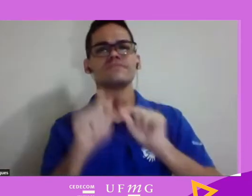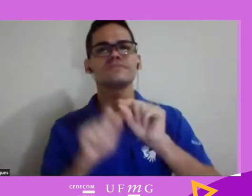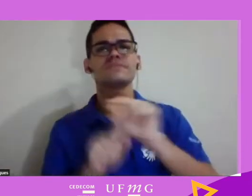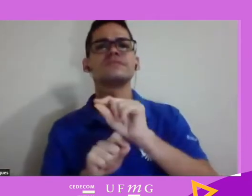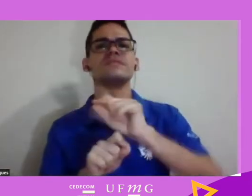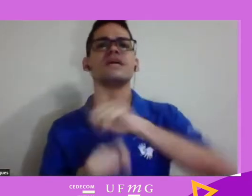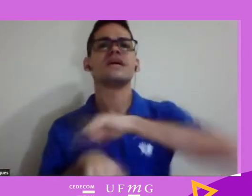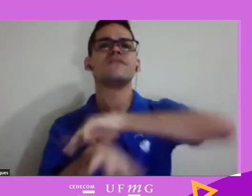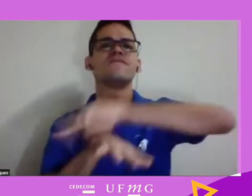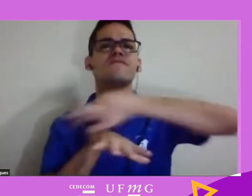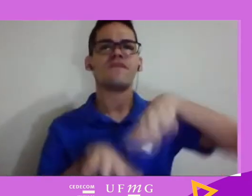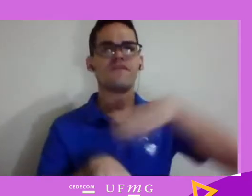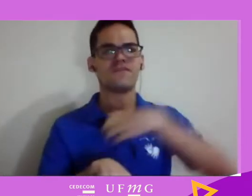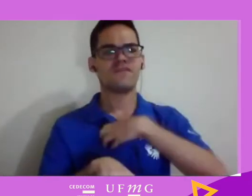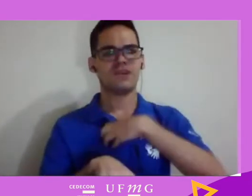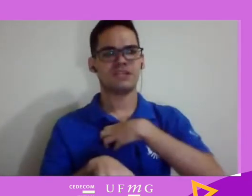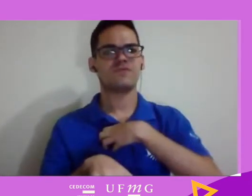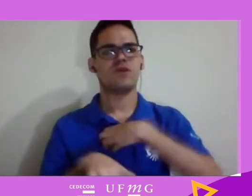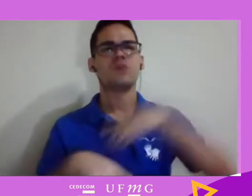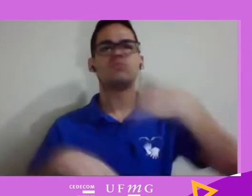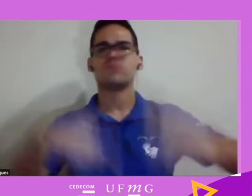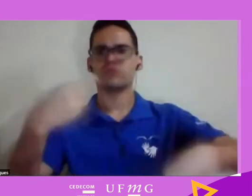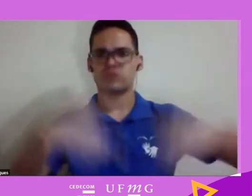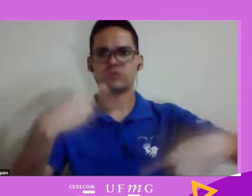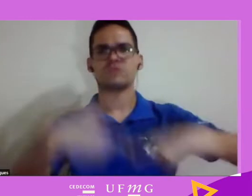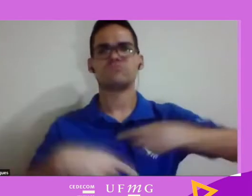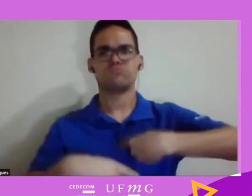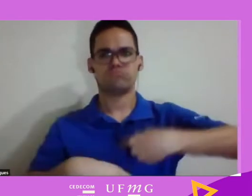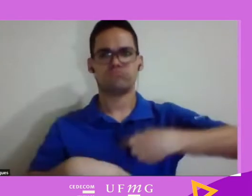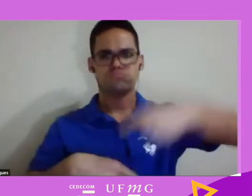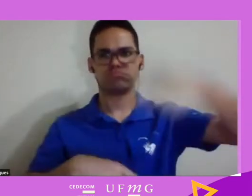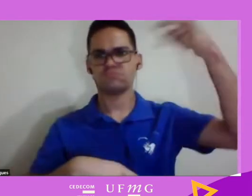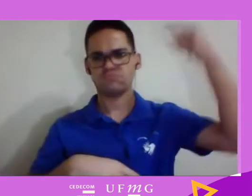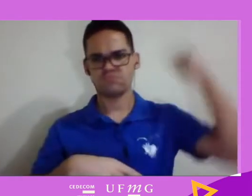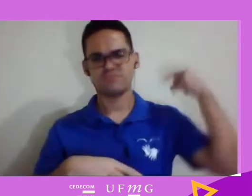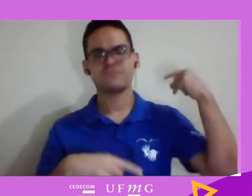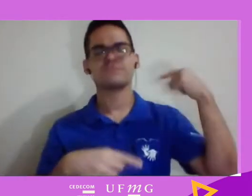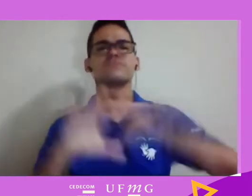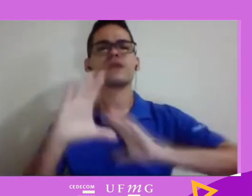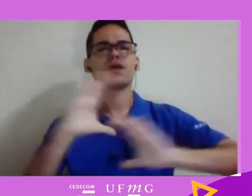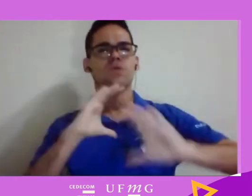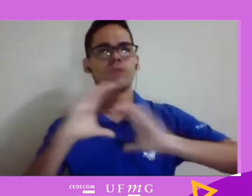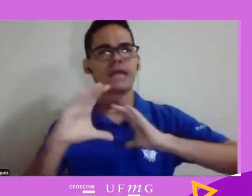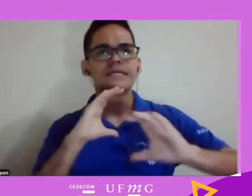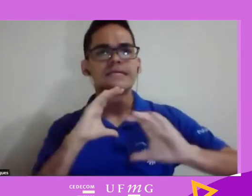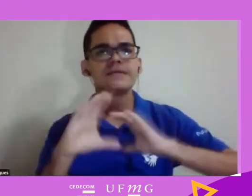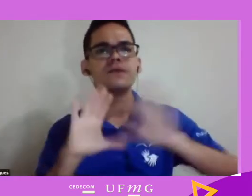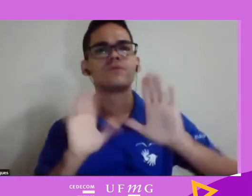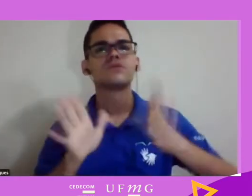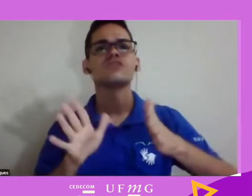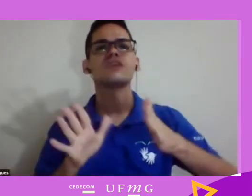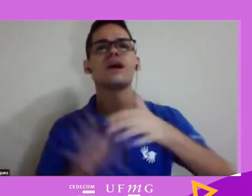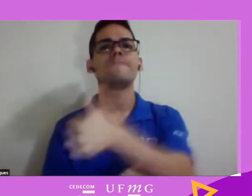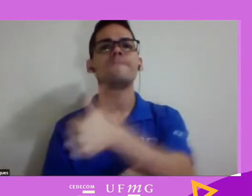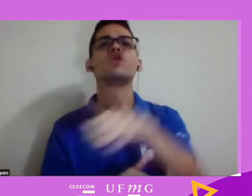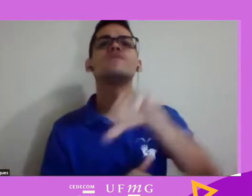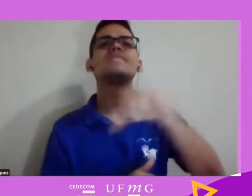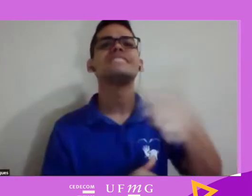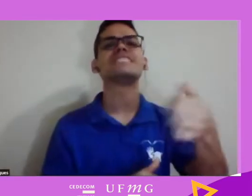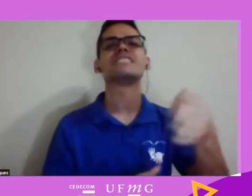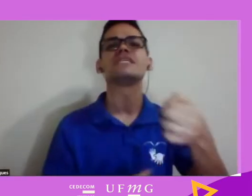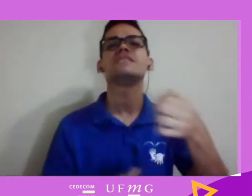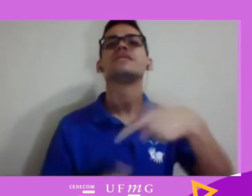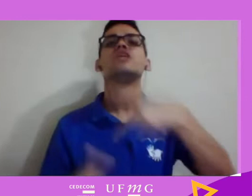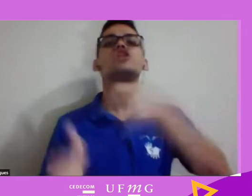já desde os anos forte na área da comunicação, desde os anos 60, que é a intertextualidade, intermedialidade, ele